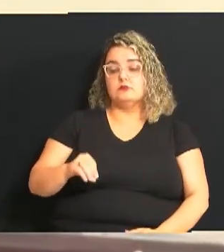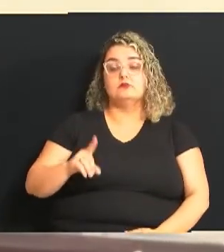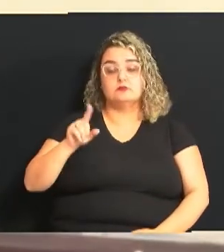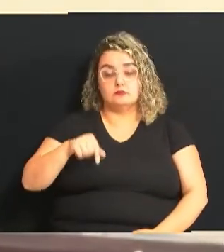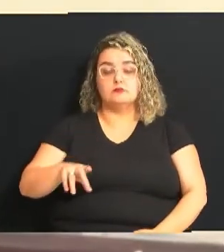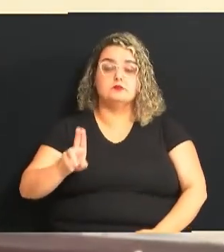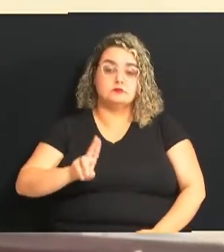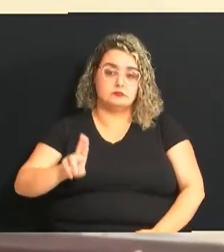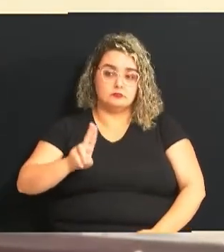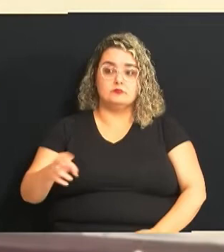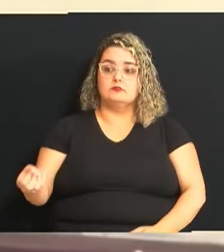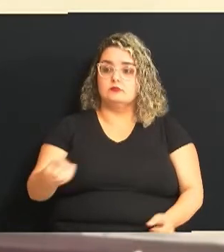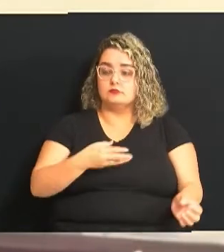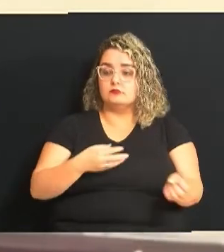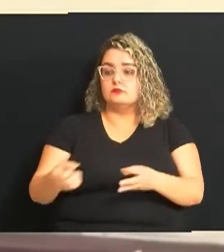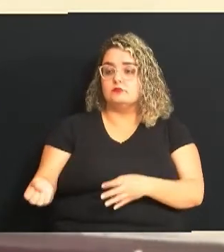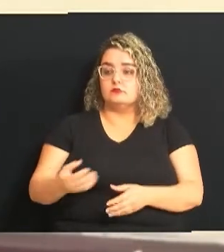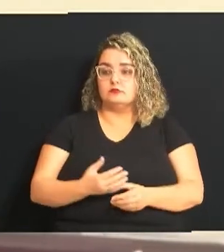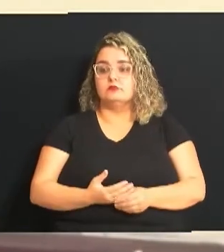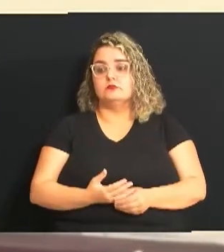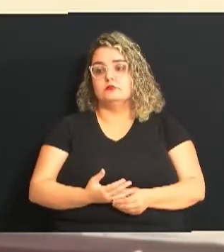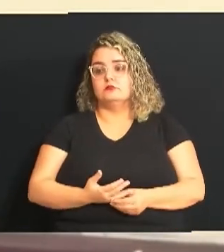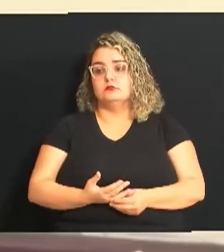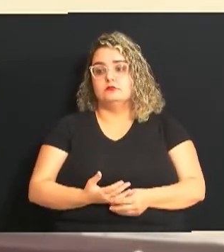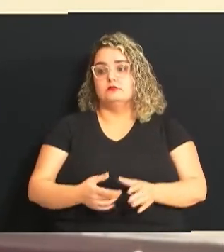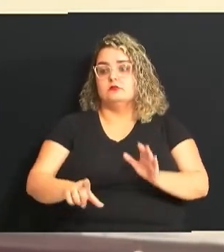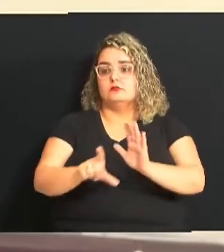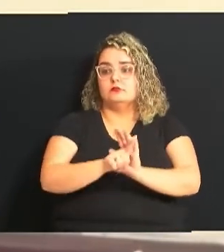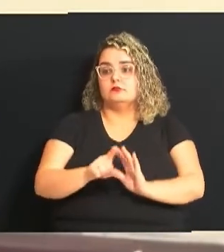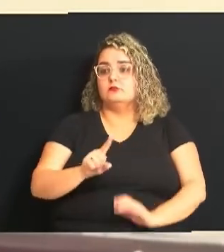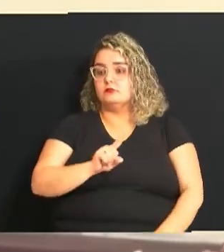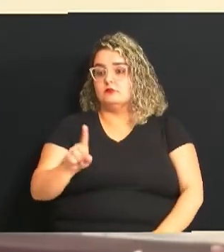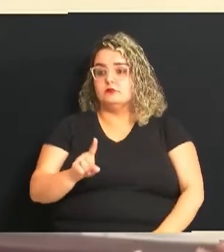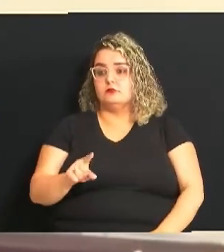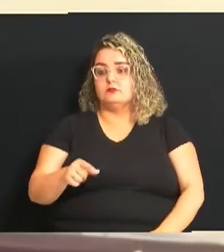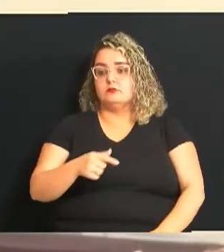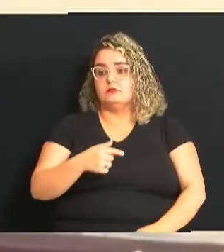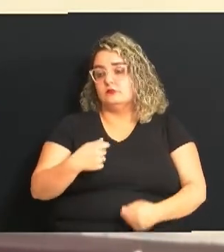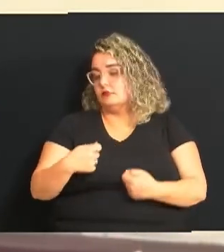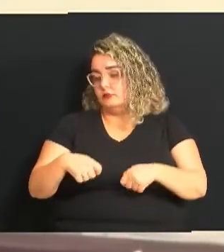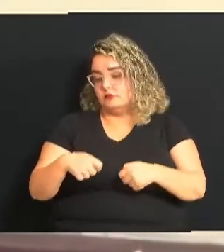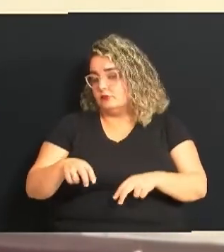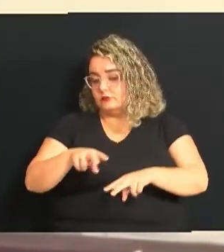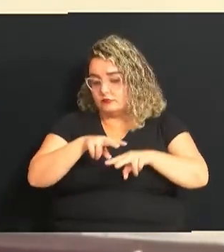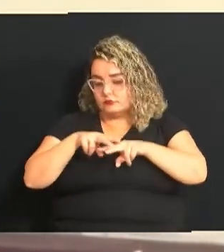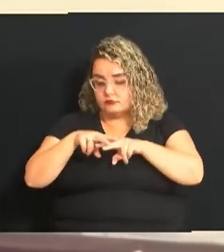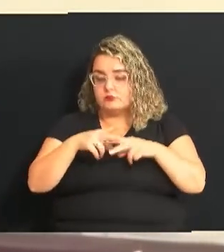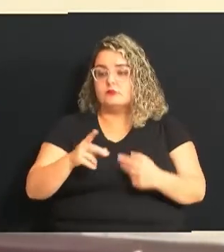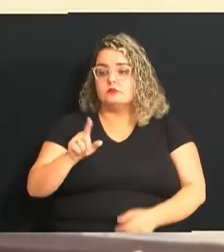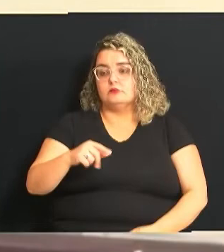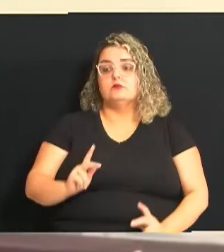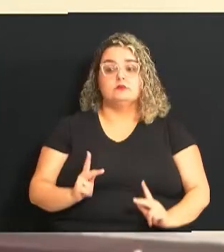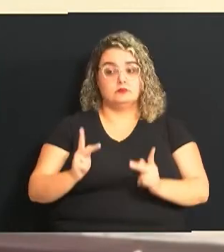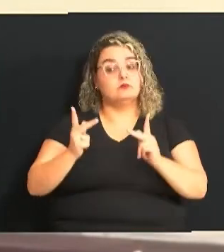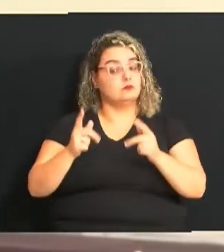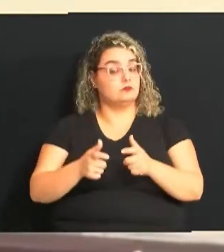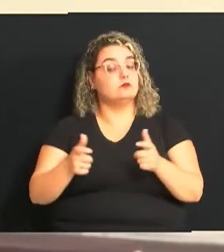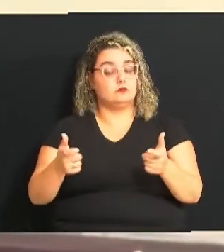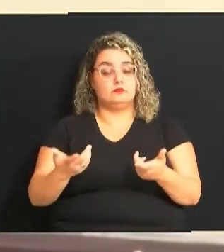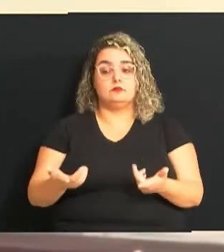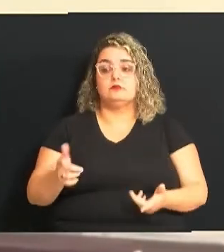bastante inovador, então é uma lei que não precisou ser revista. Então, ele é uma conquista muito grande.